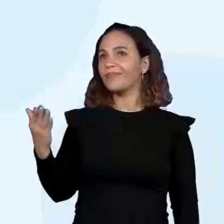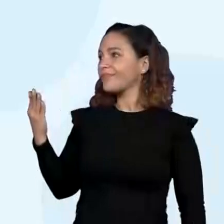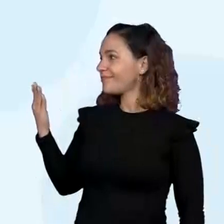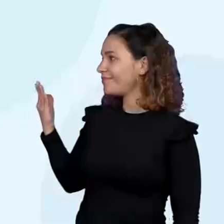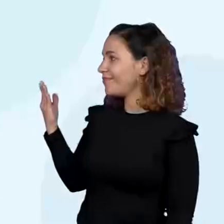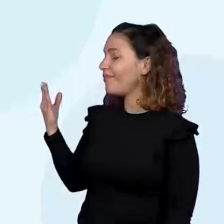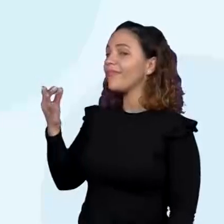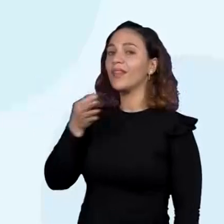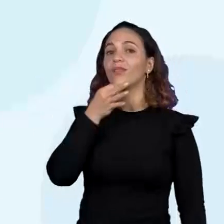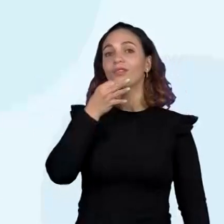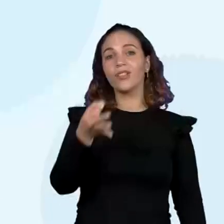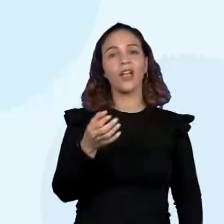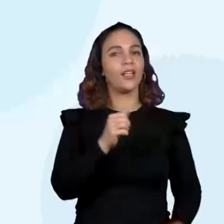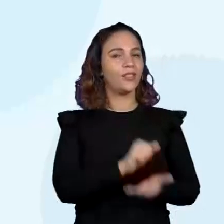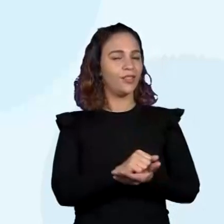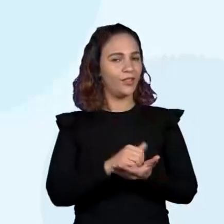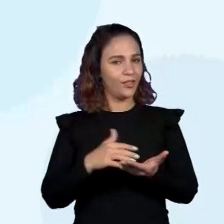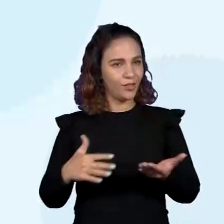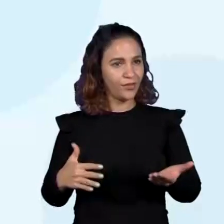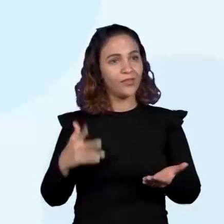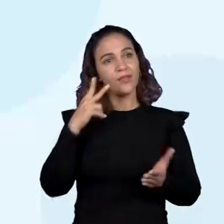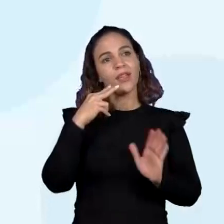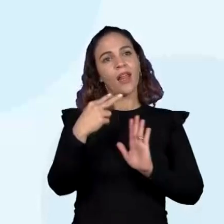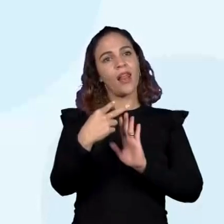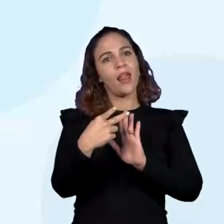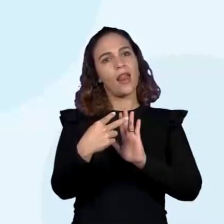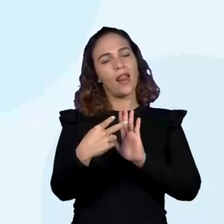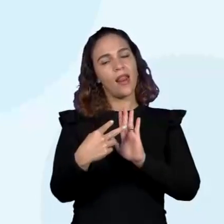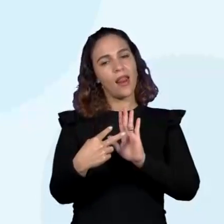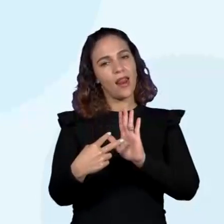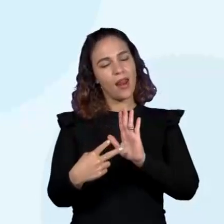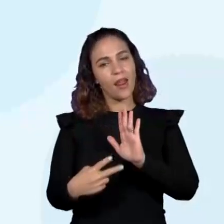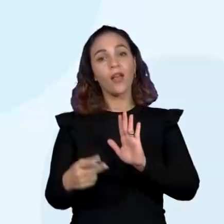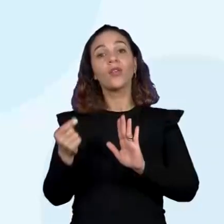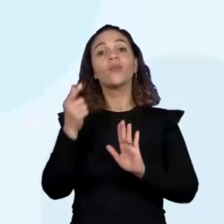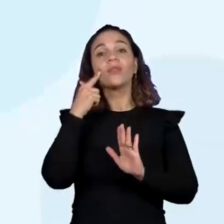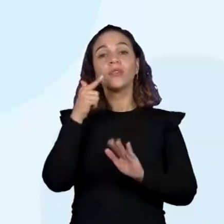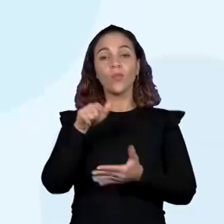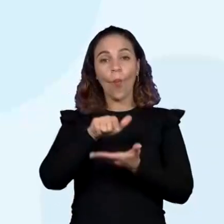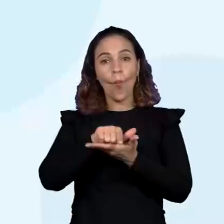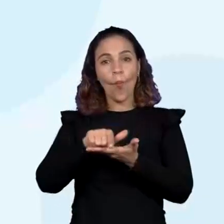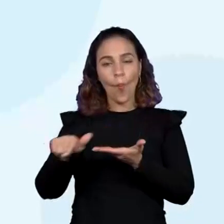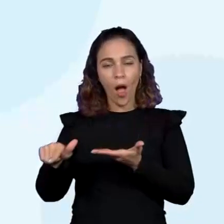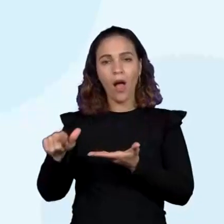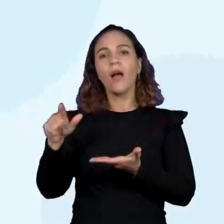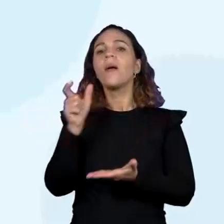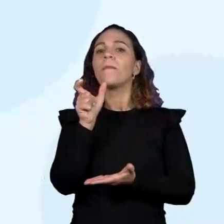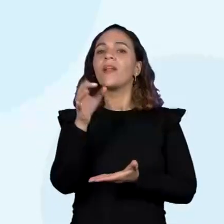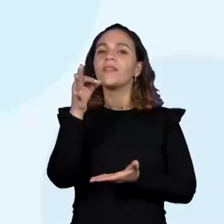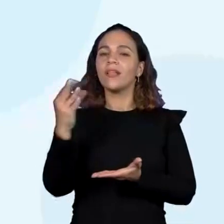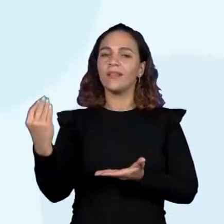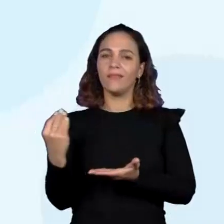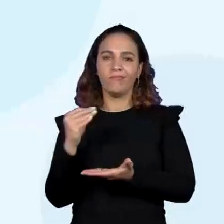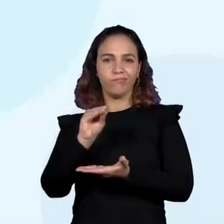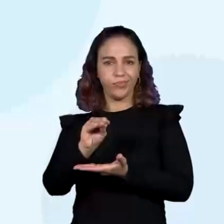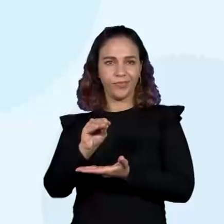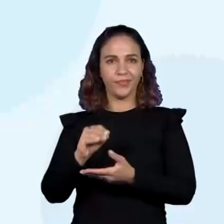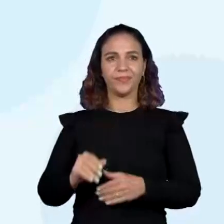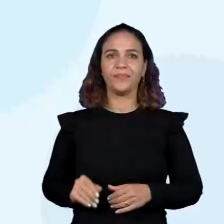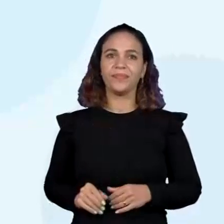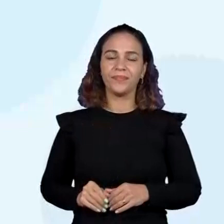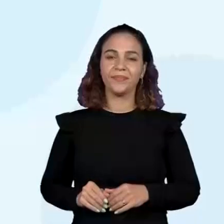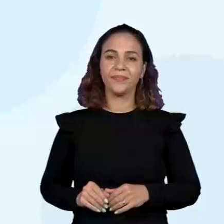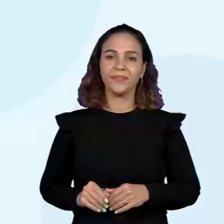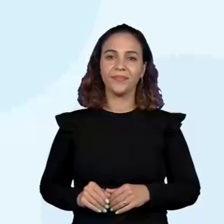Sugestão de atividade. Leia o texto abaixo e complete as lacunas escolhendo a palavra correta dos